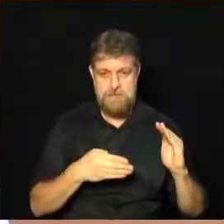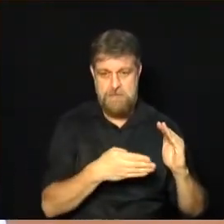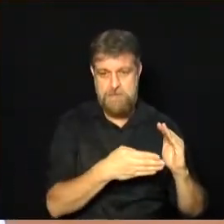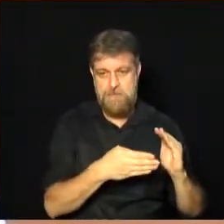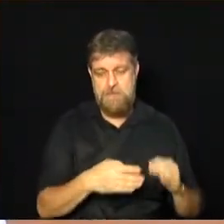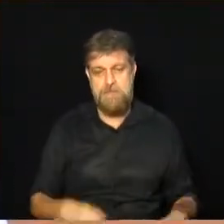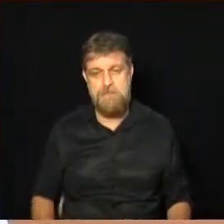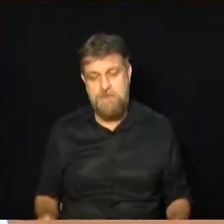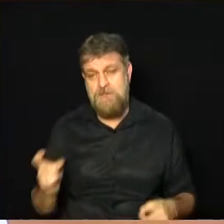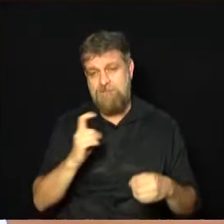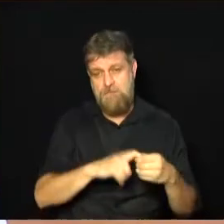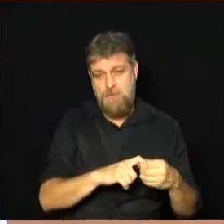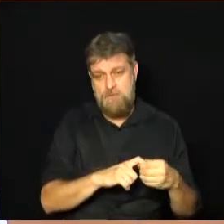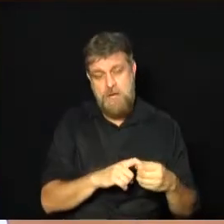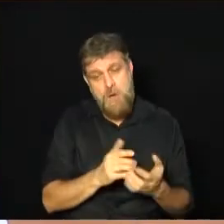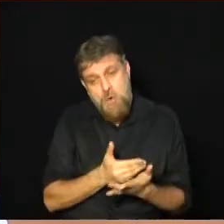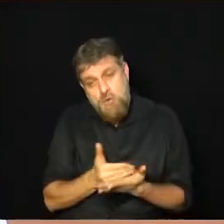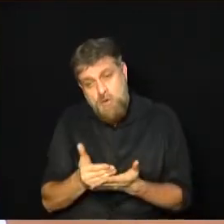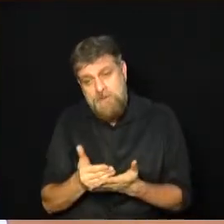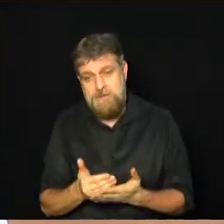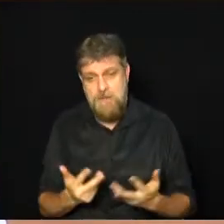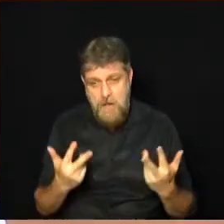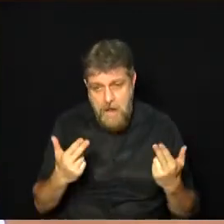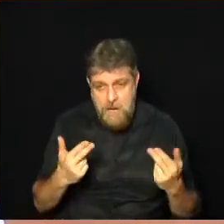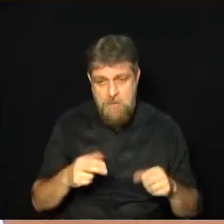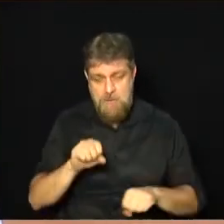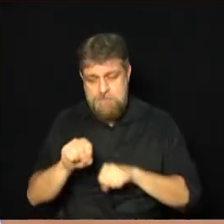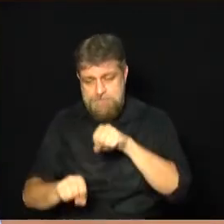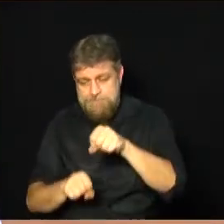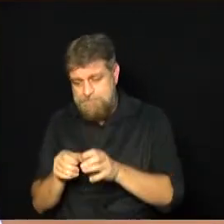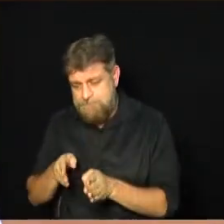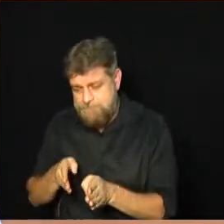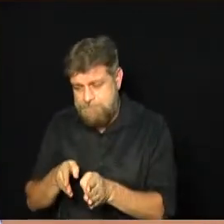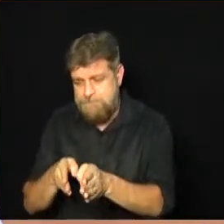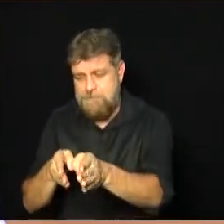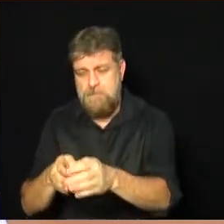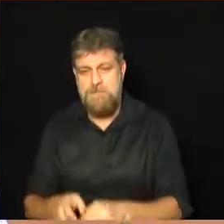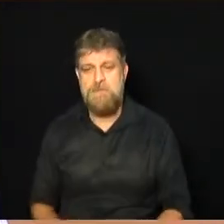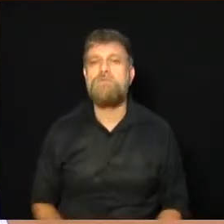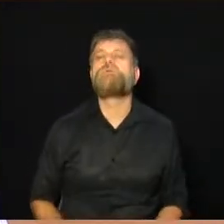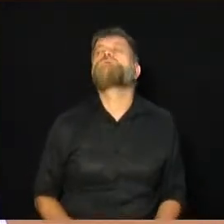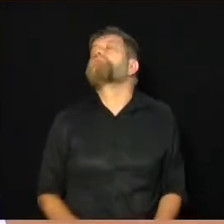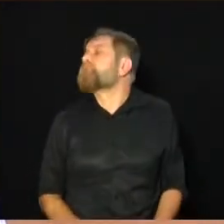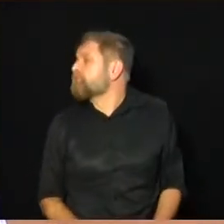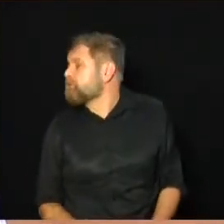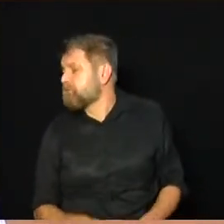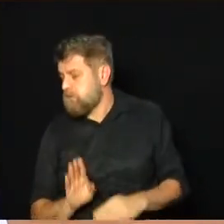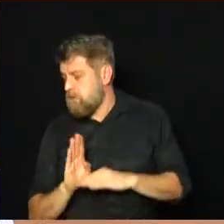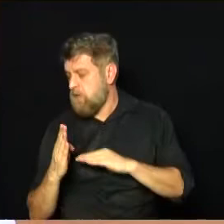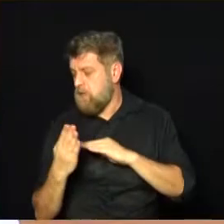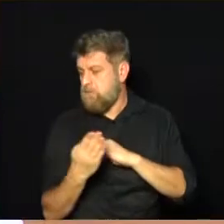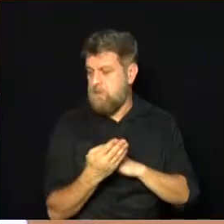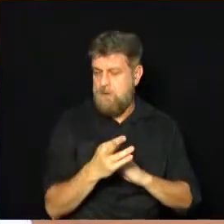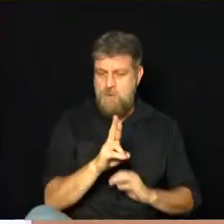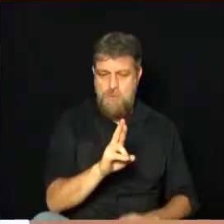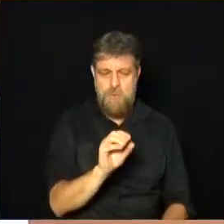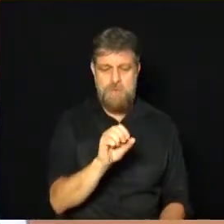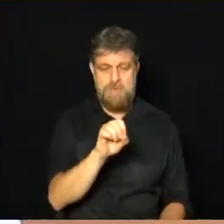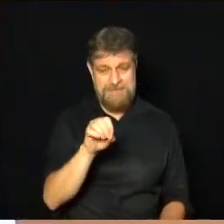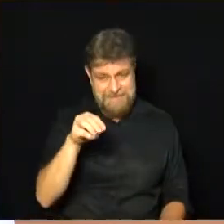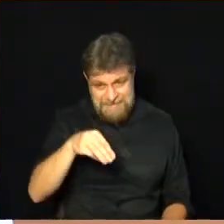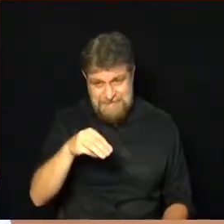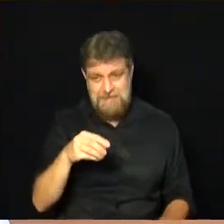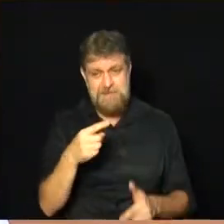trajeto. Então é isso que vai acontecer com as ciclovias de uma maneira geral. No Rocim, você tem toda a razão no problema lá que